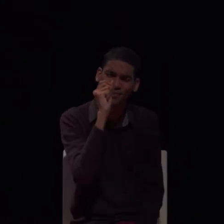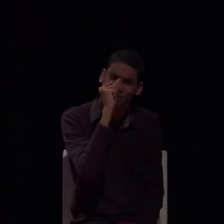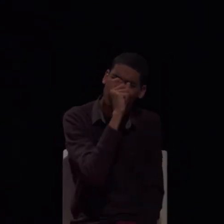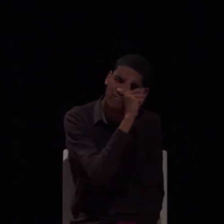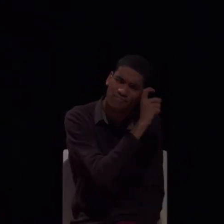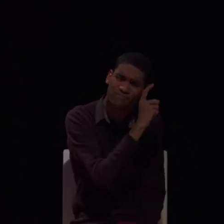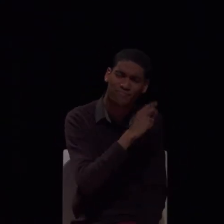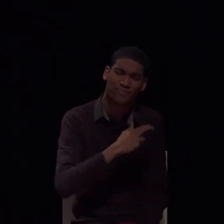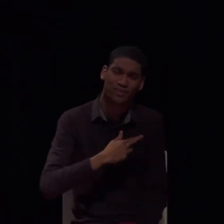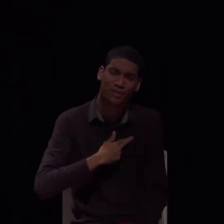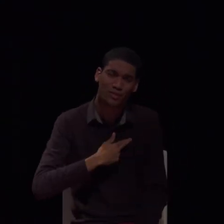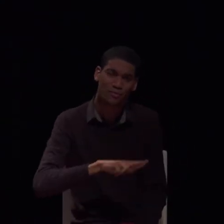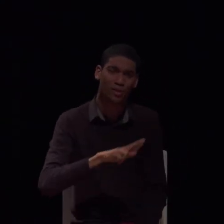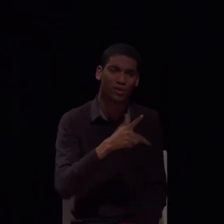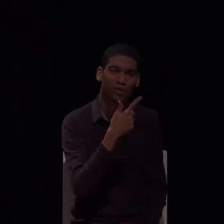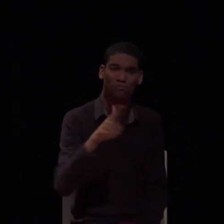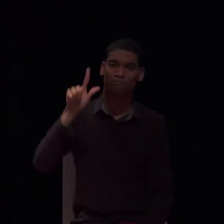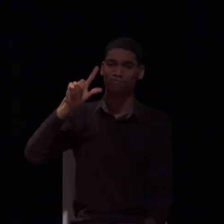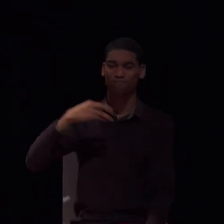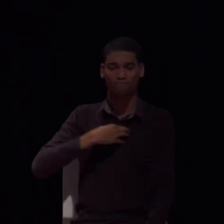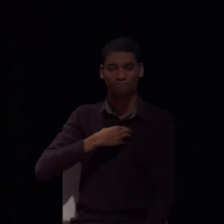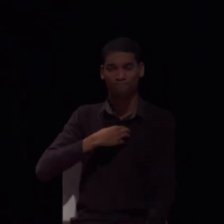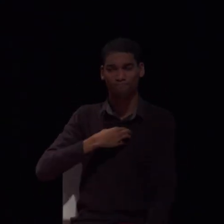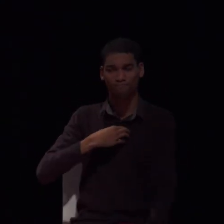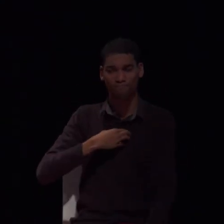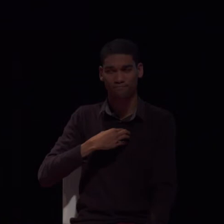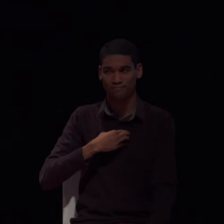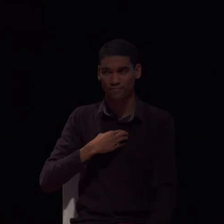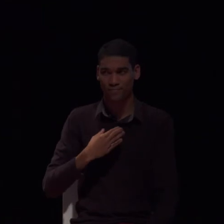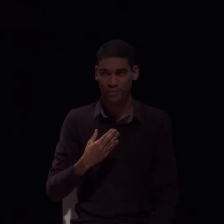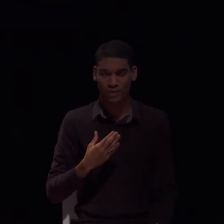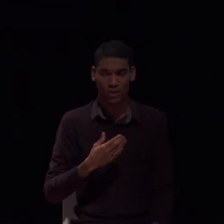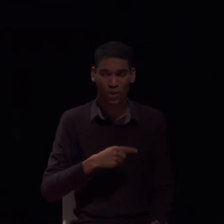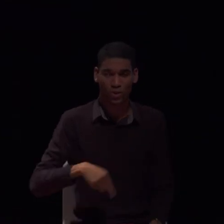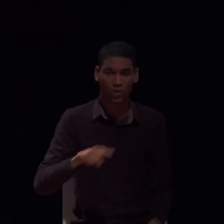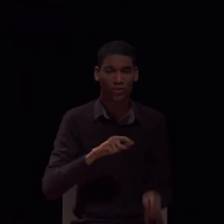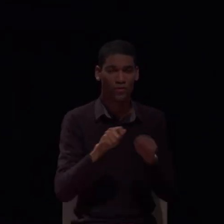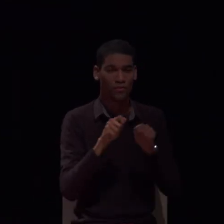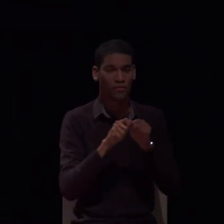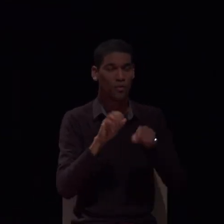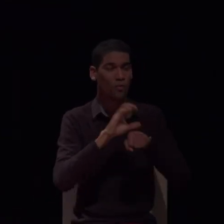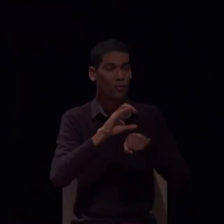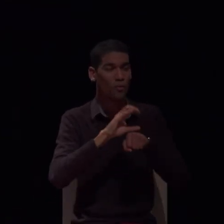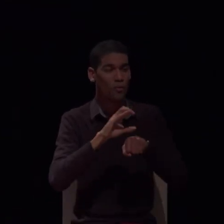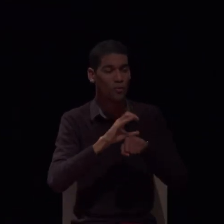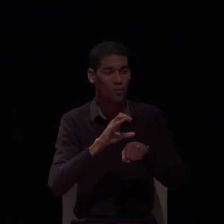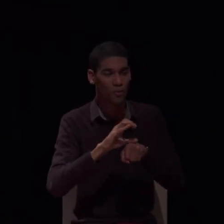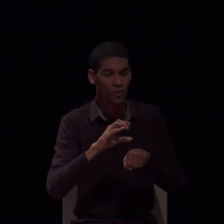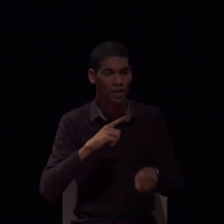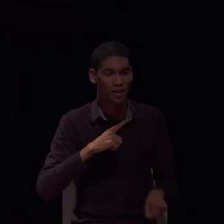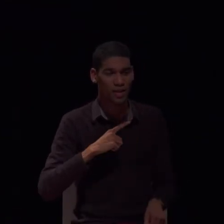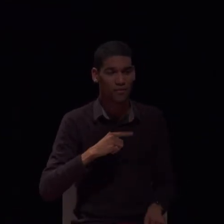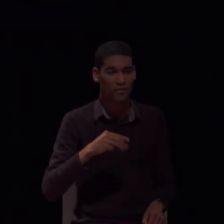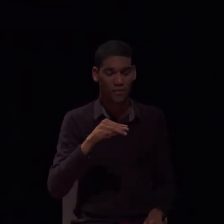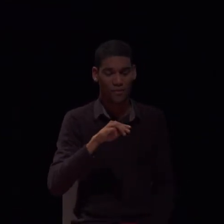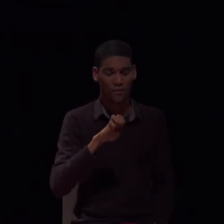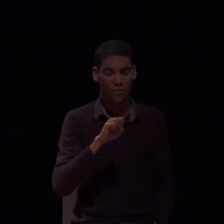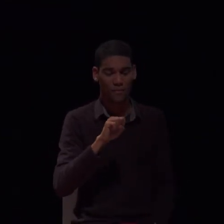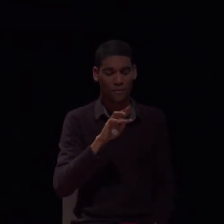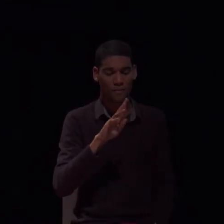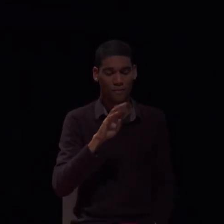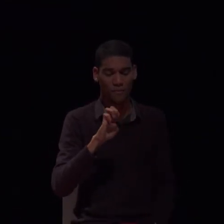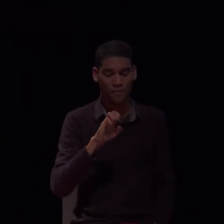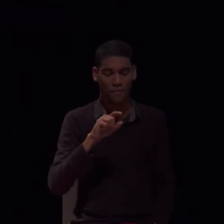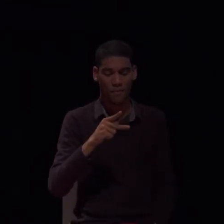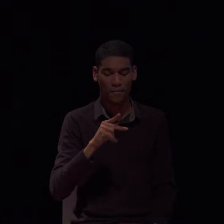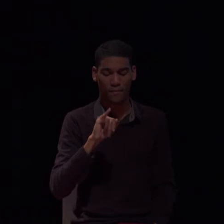religiosidade numa outra perspectiva a gente fez um módulo que era o mestre pingüim que era um